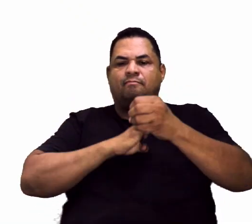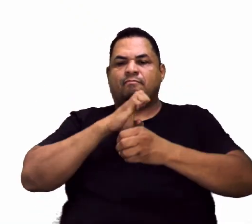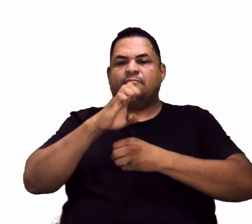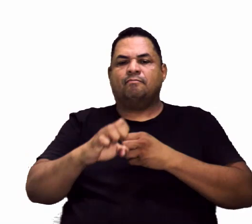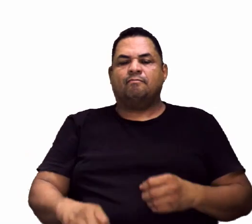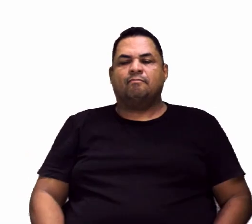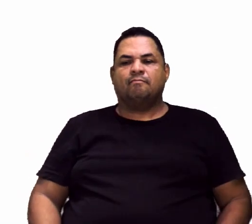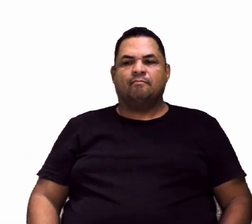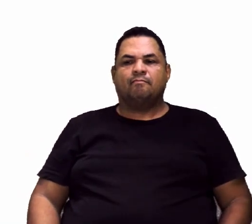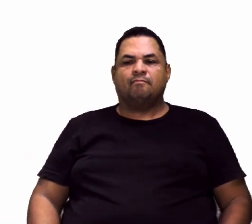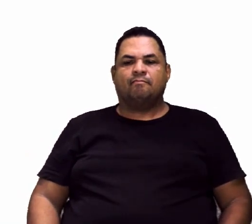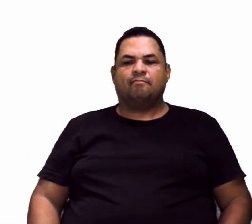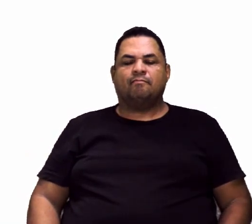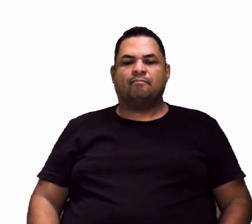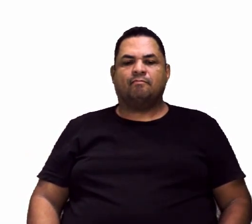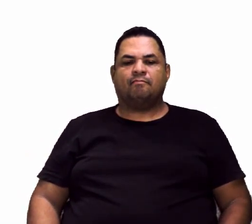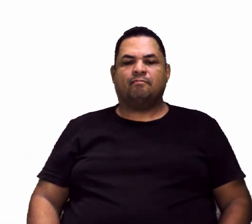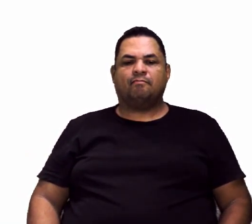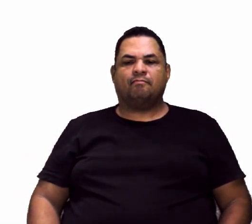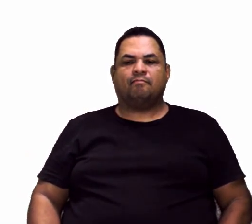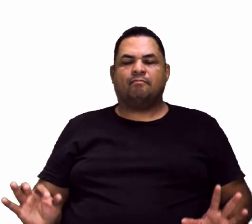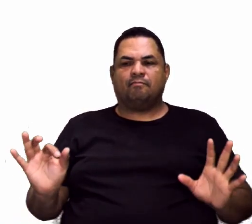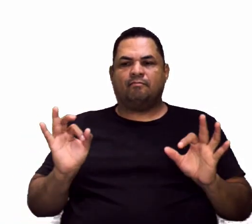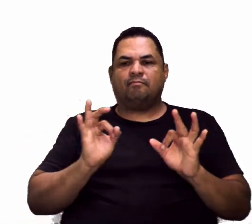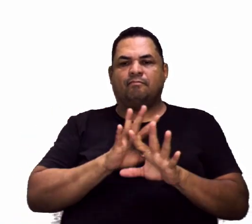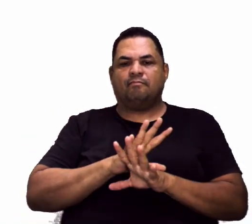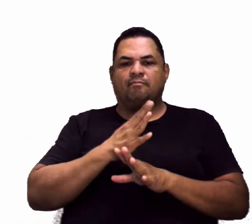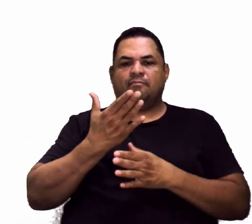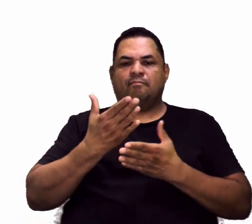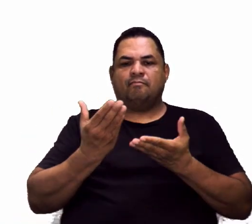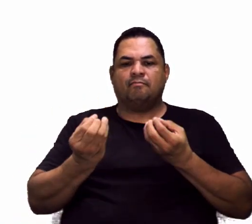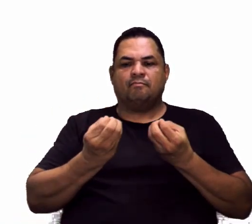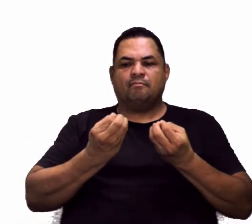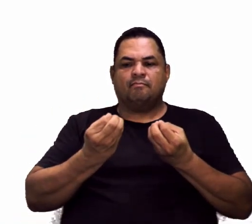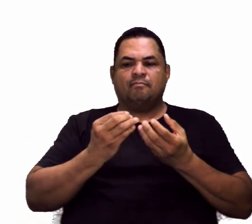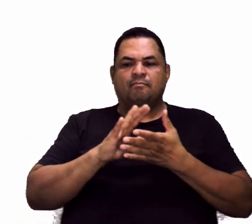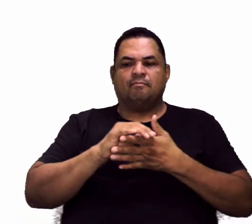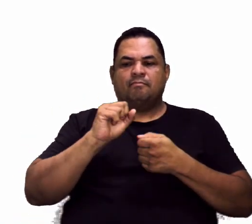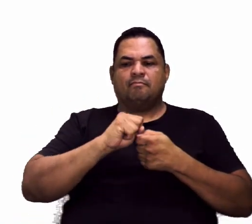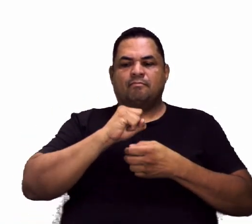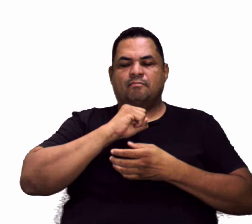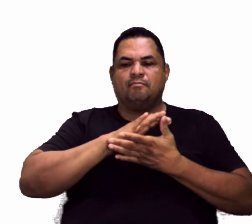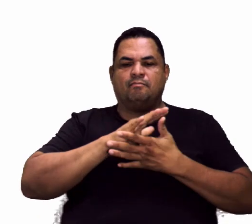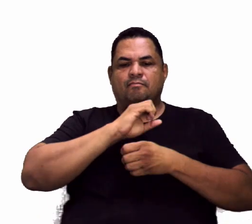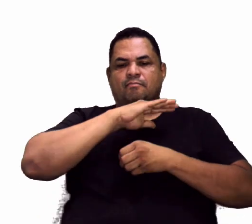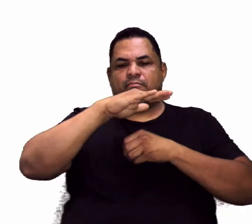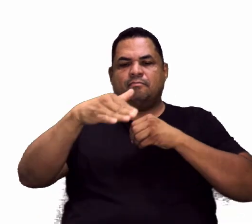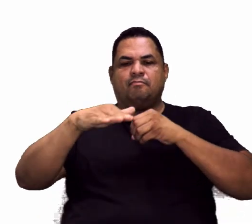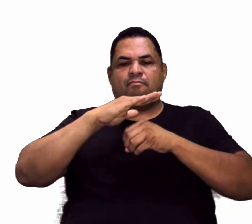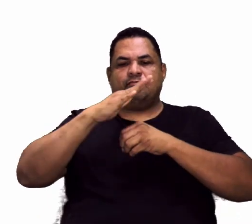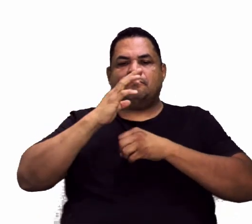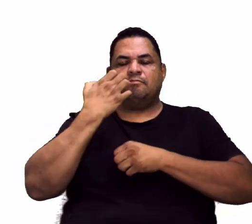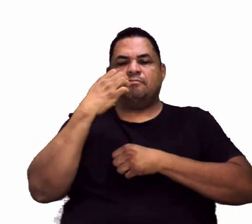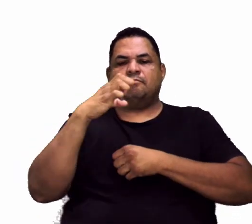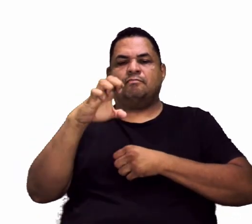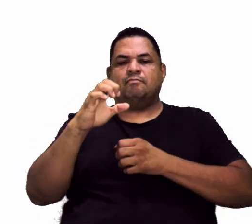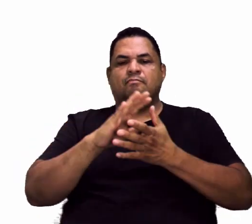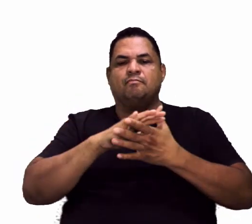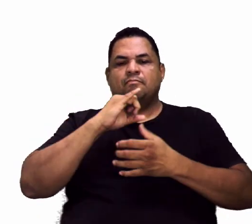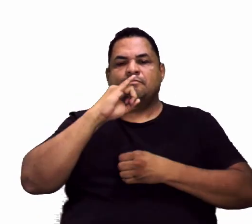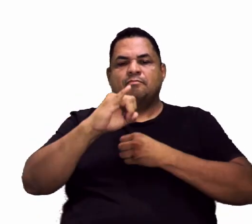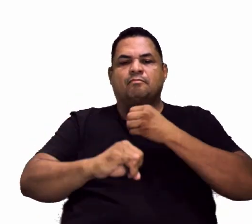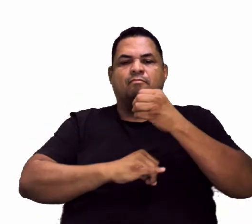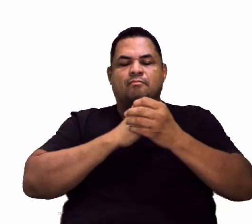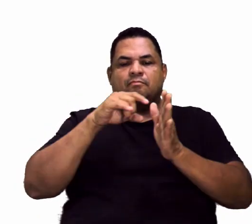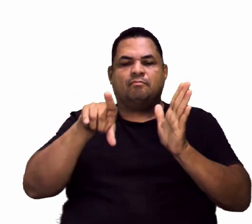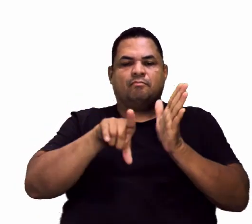aqui é o que estabelece, portanto, como fazer a distribuição eletrônica de um íon negativo,